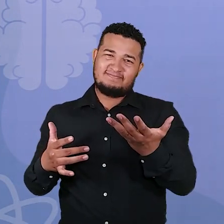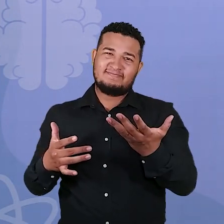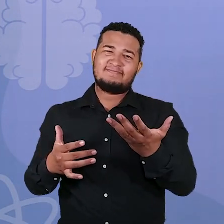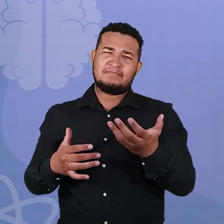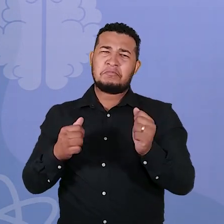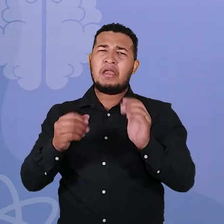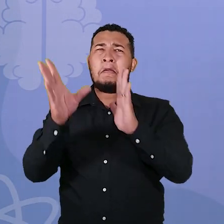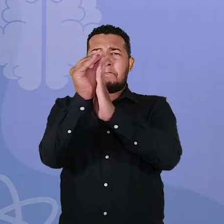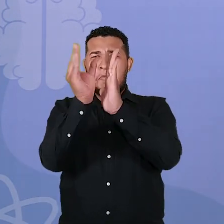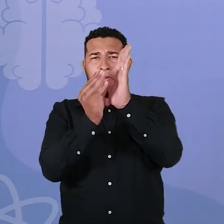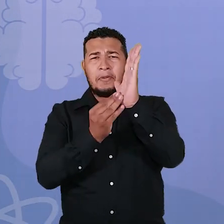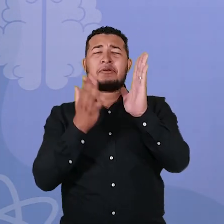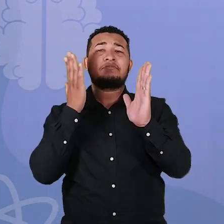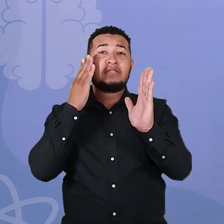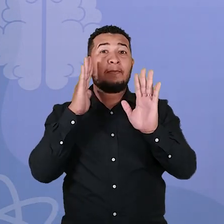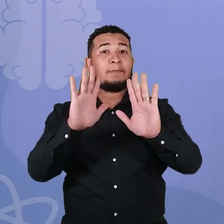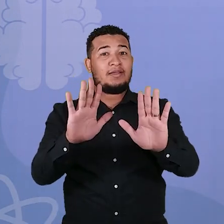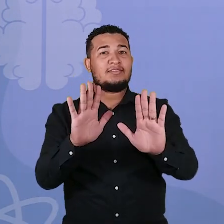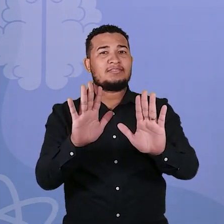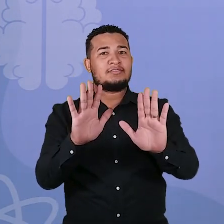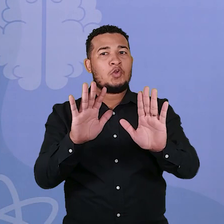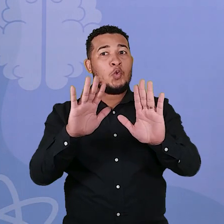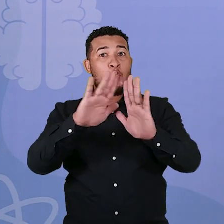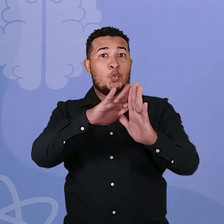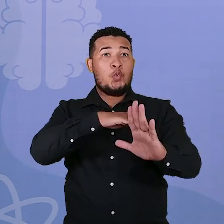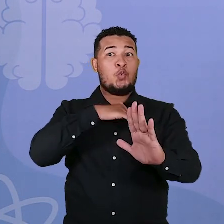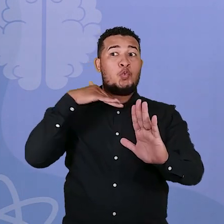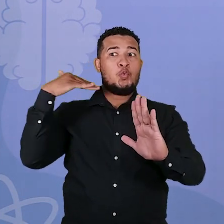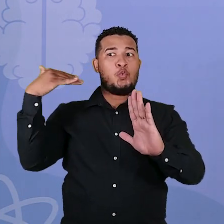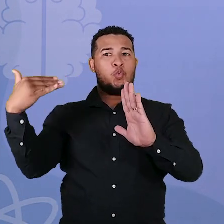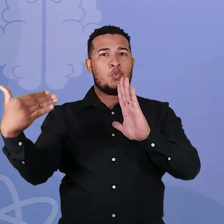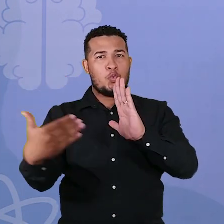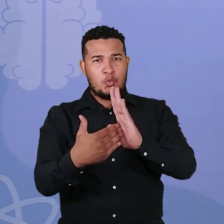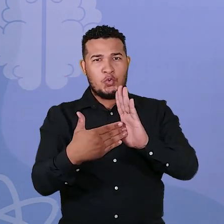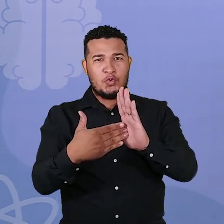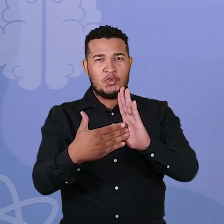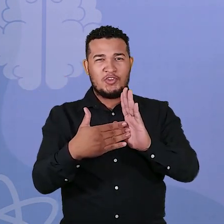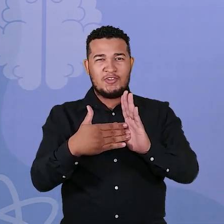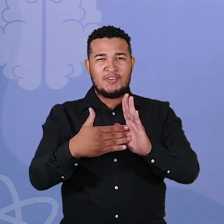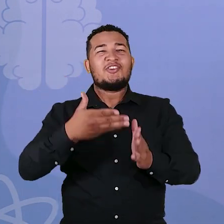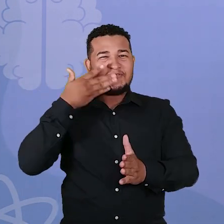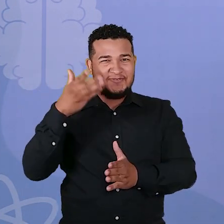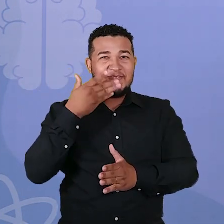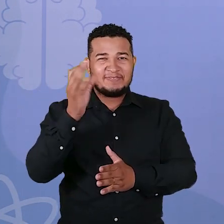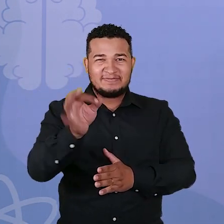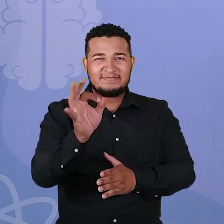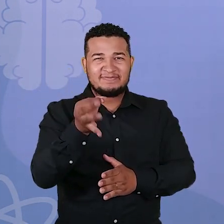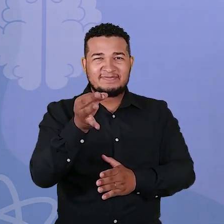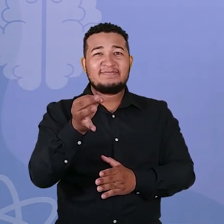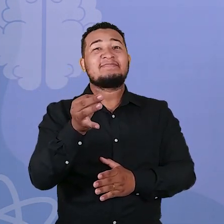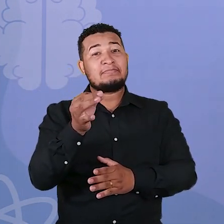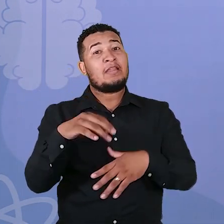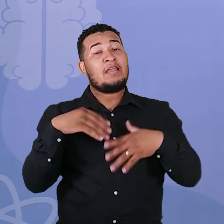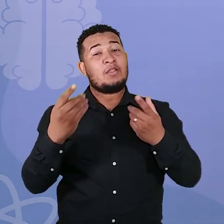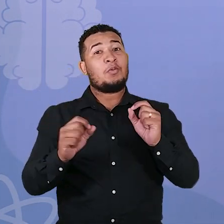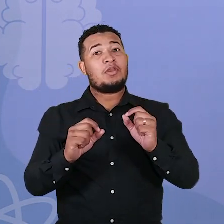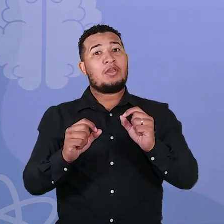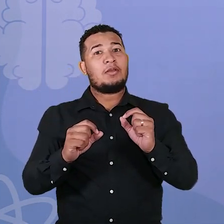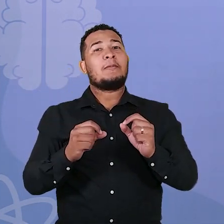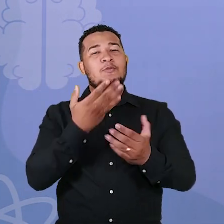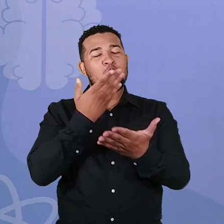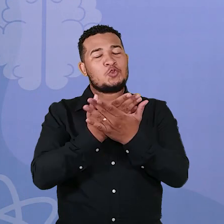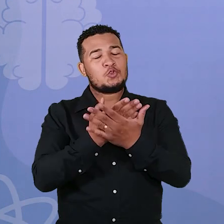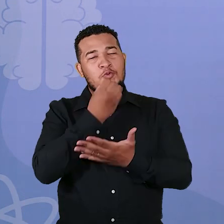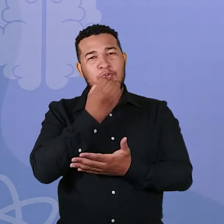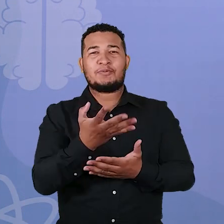fala que para tingir pode muita coisa é verdade mas tudo que foi falado é fácil não é